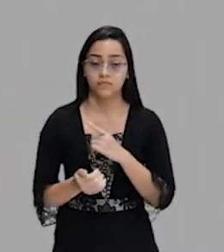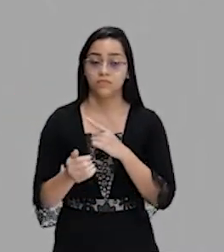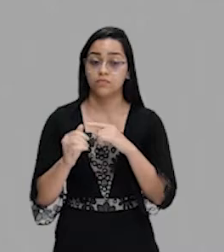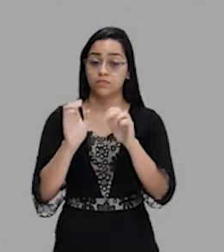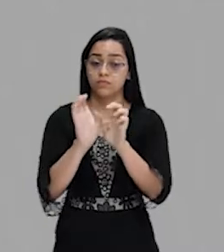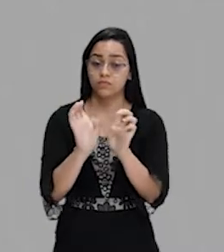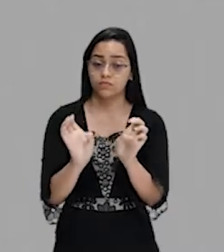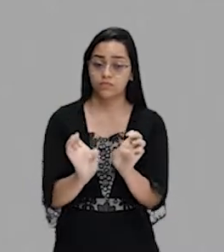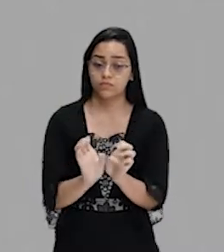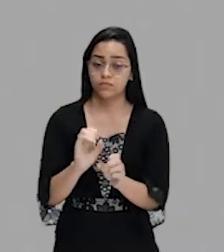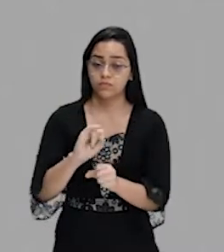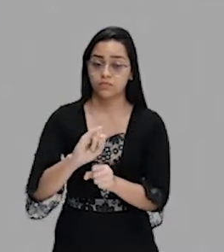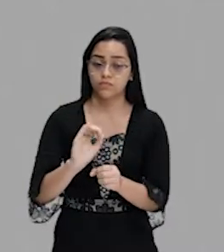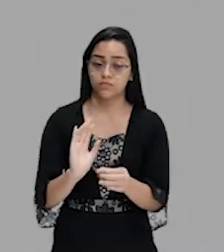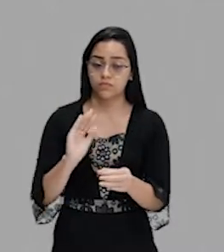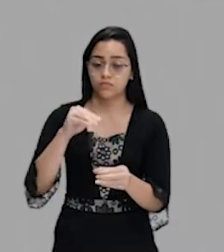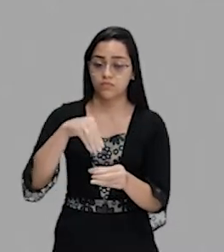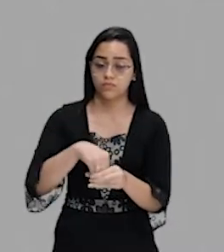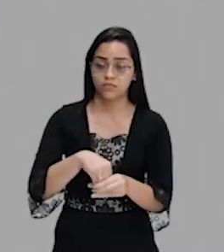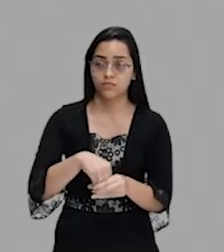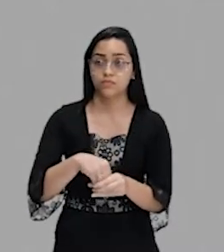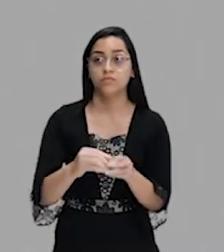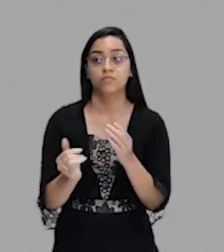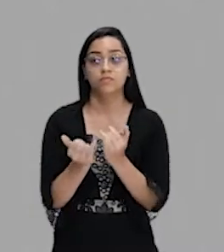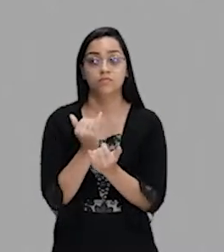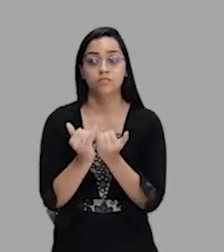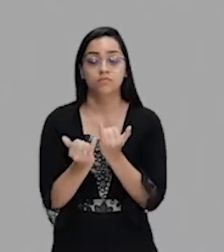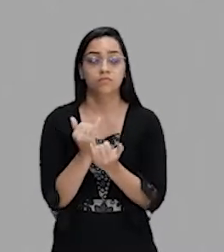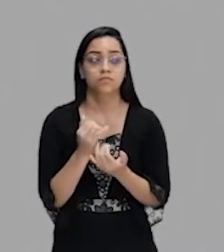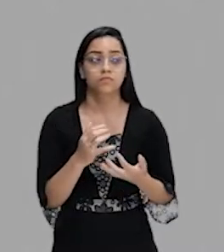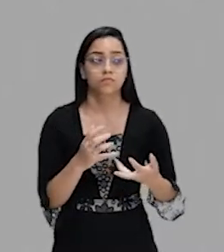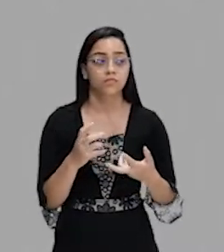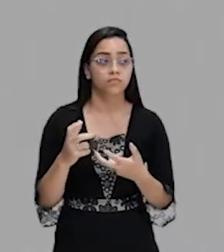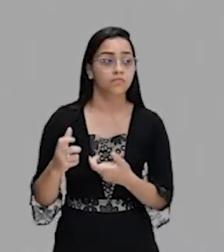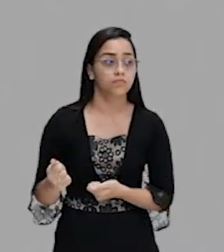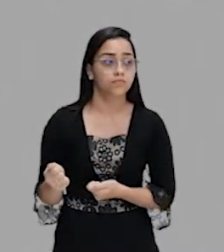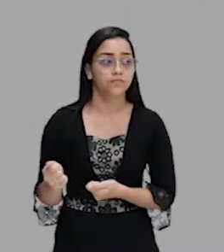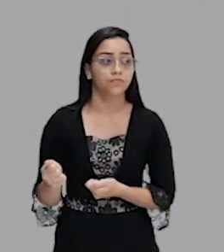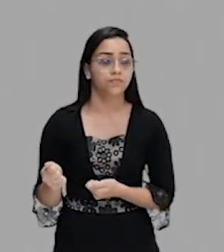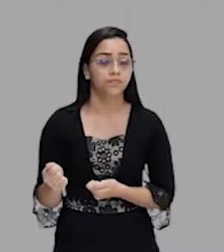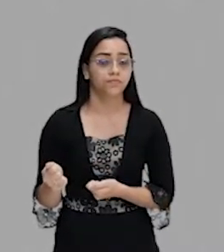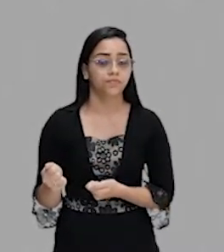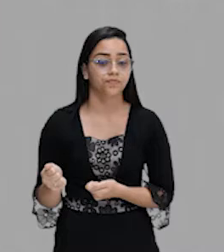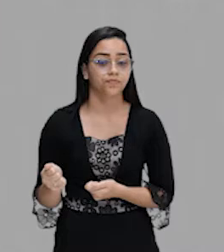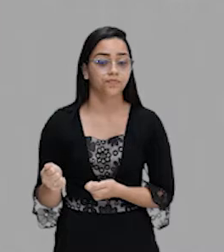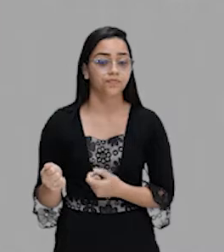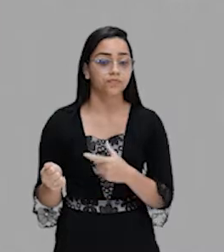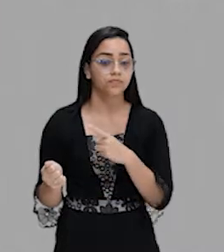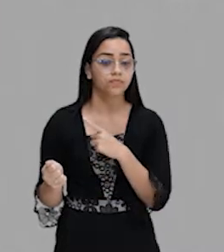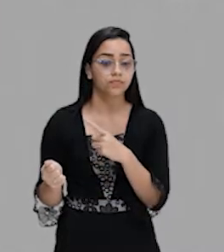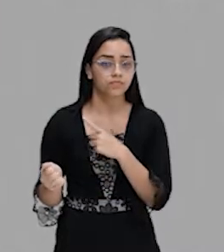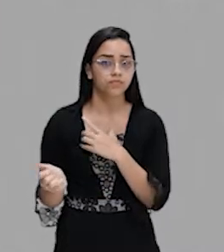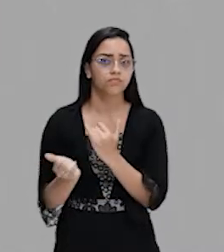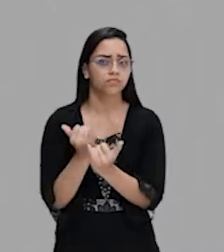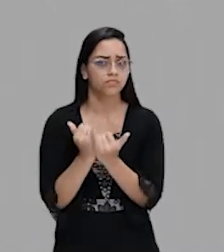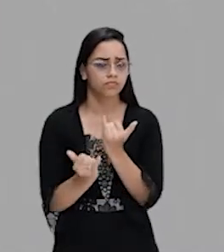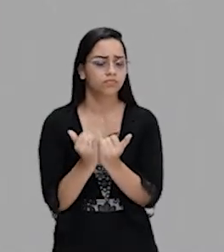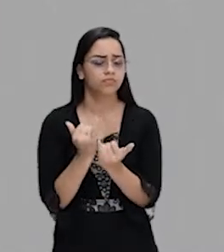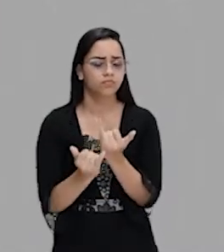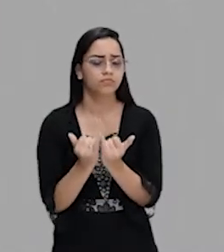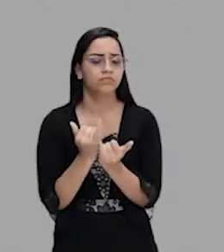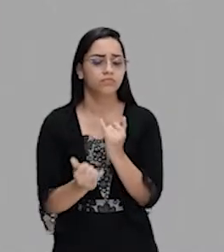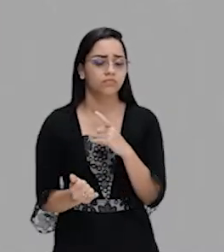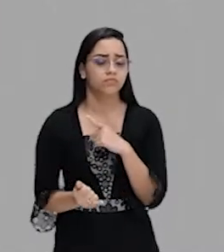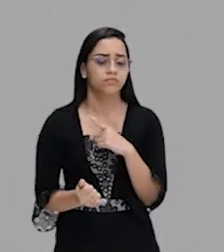estrutura interna que ela é bem parecida com a da Terra. Certo? Assim, tem uma certa semelhança. Né? Tem